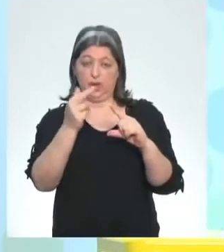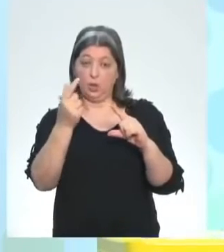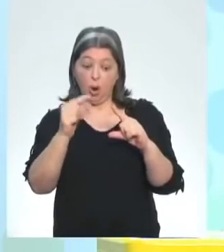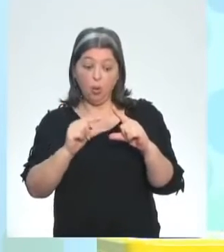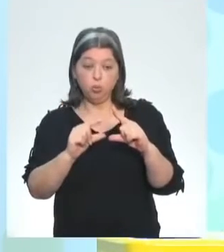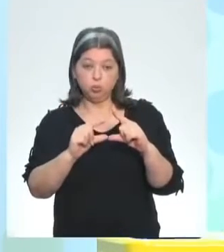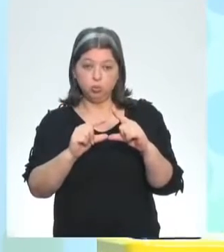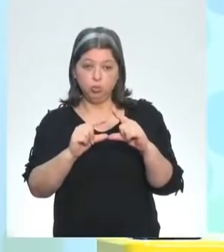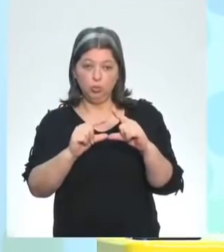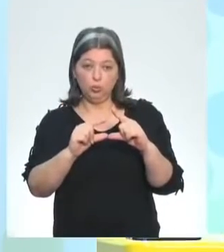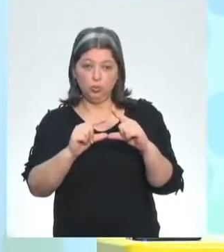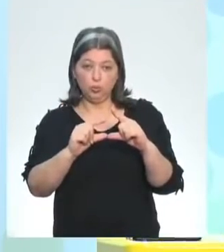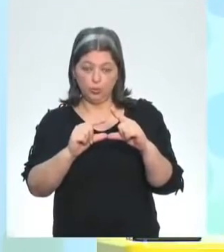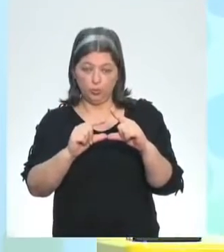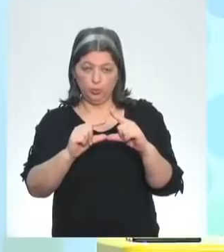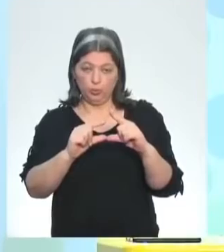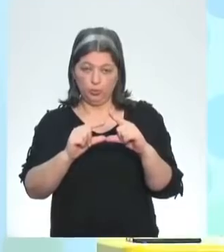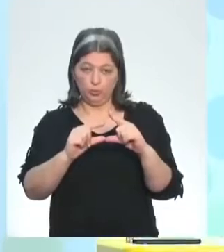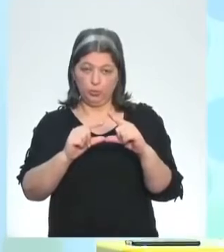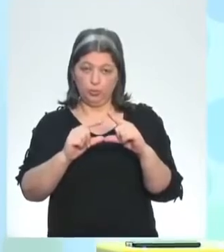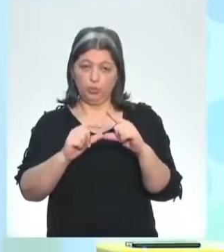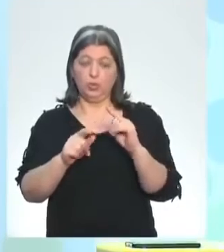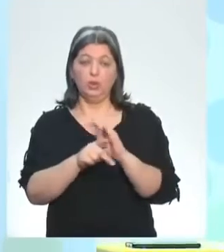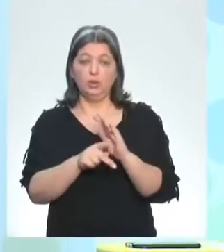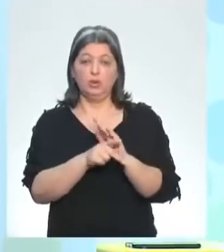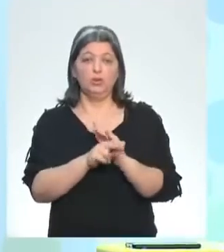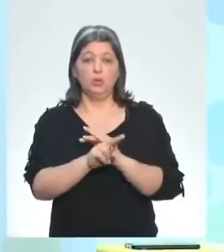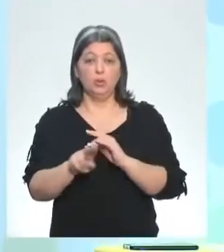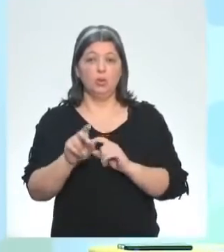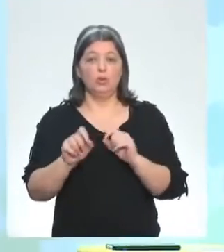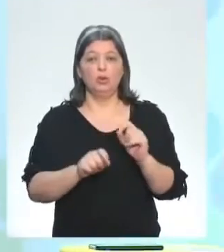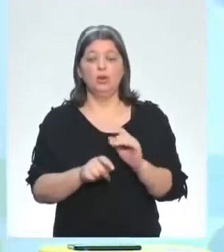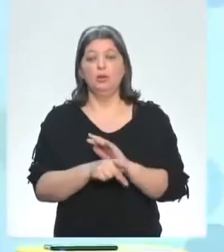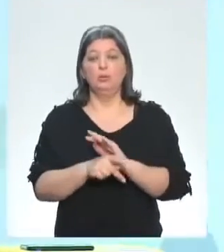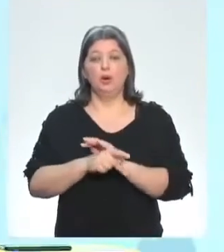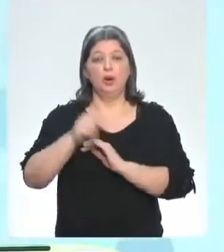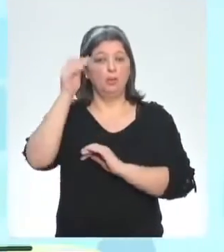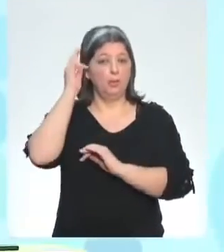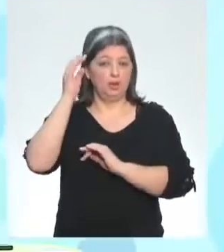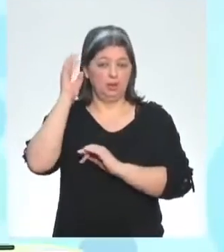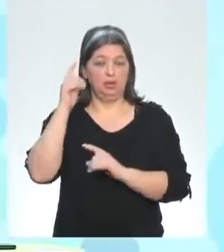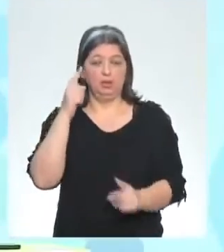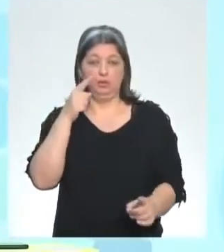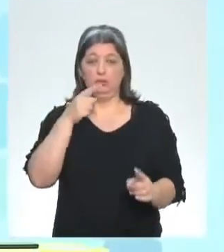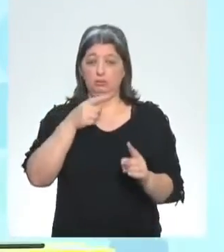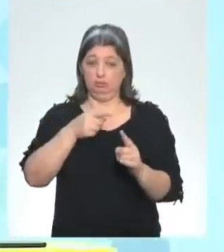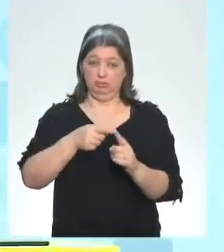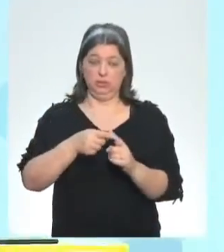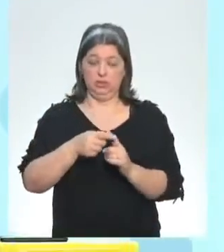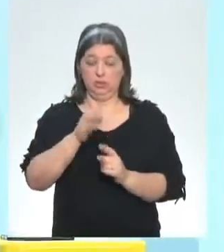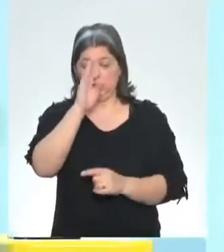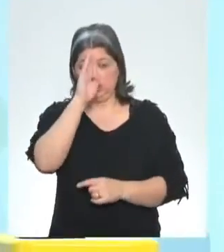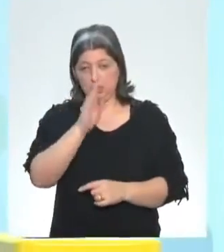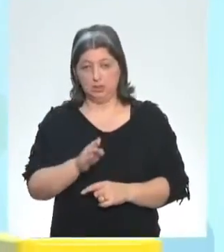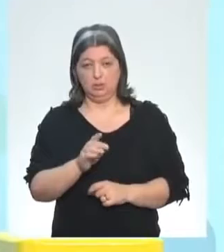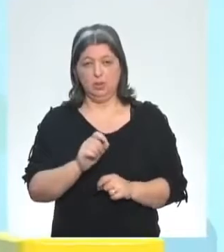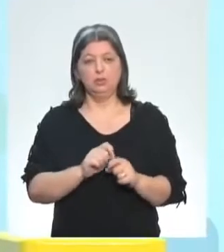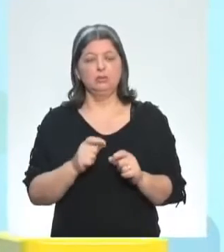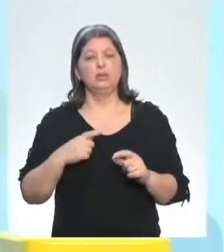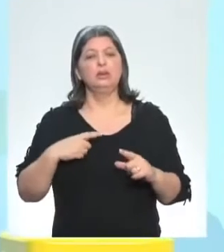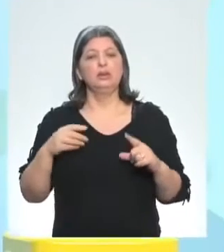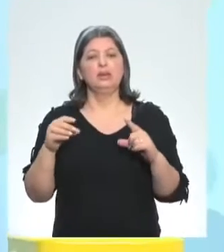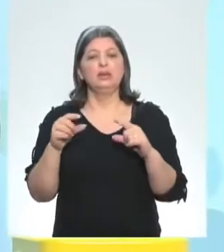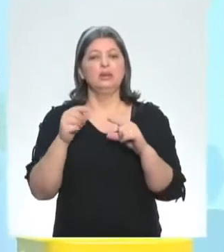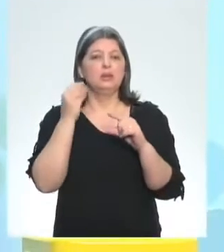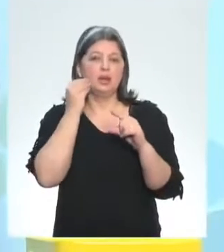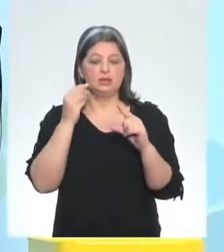triangulão original. Então, este é chamado de teorema fundamental da semelhança, tá certo? Ó, fiz aqui um teste aqui nessa